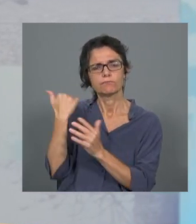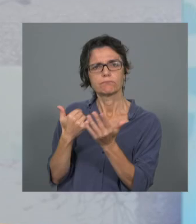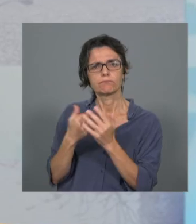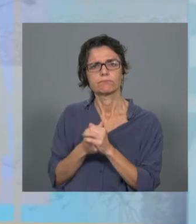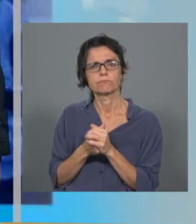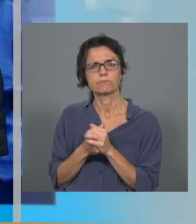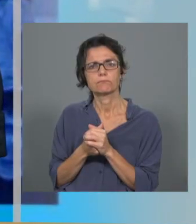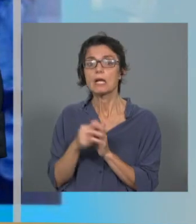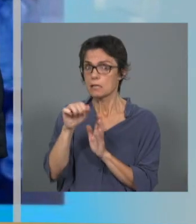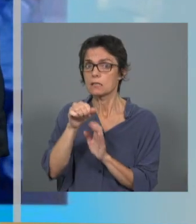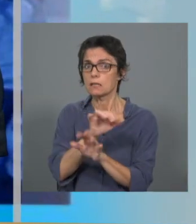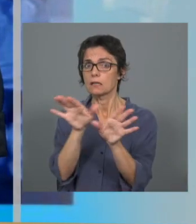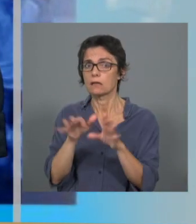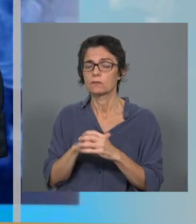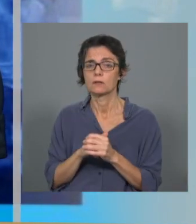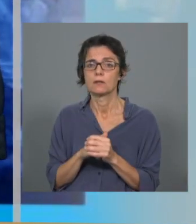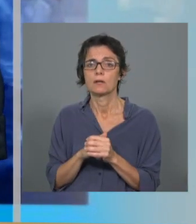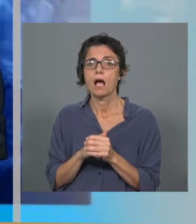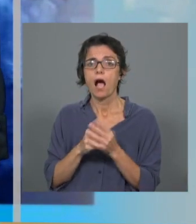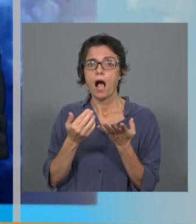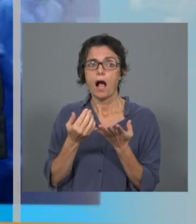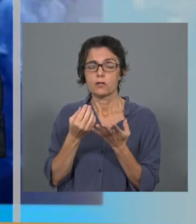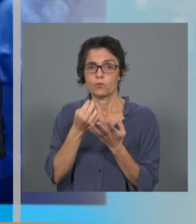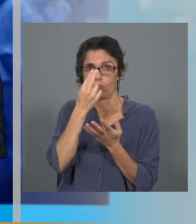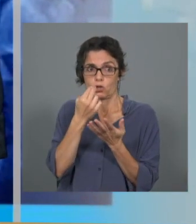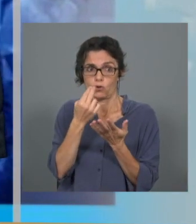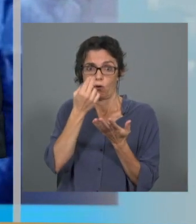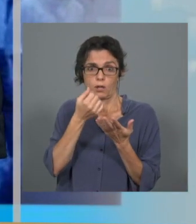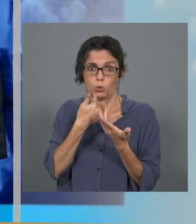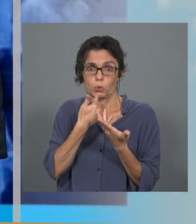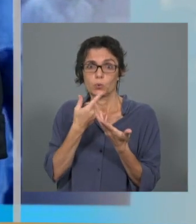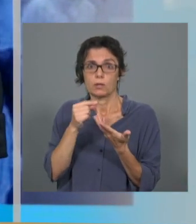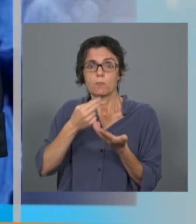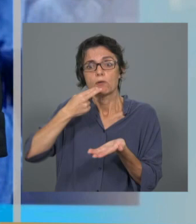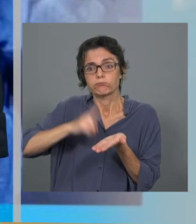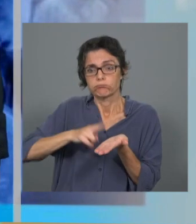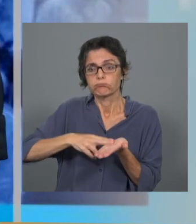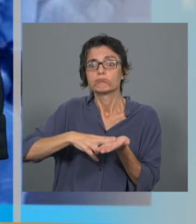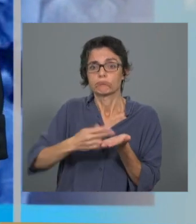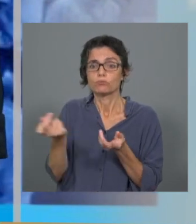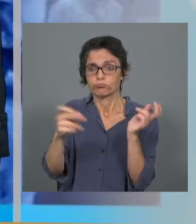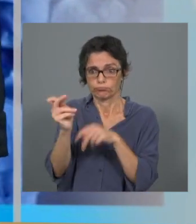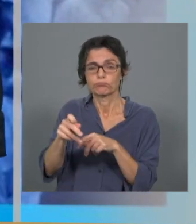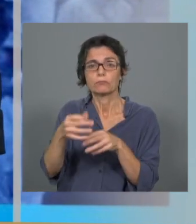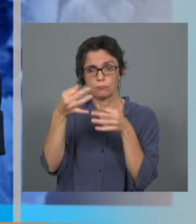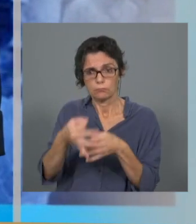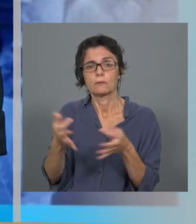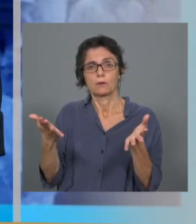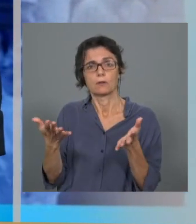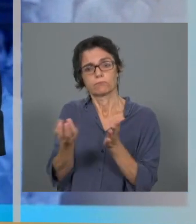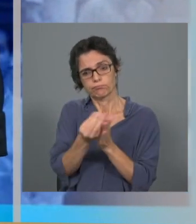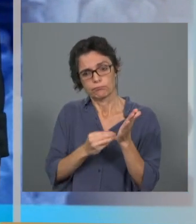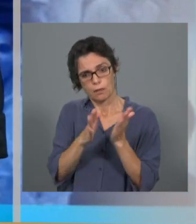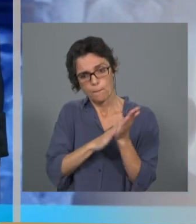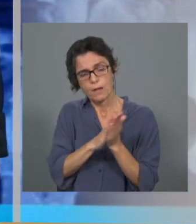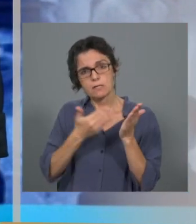dúvida nenhuma. É um filme, de facto, com toda a história e com a veracidade dos factos. Portanto, foi todo feito, conforme há pouco já